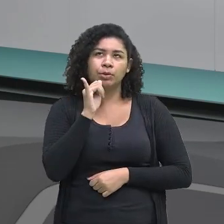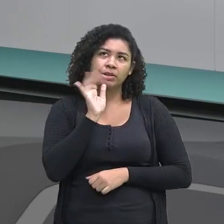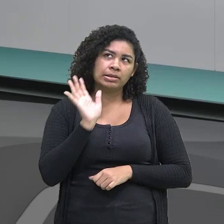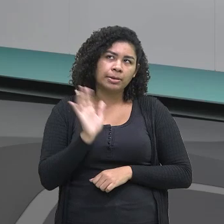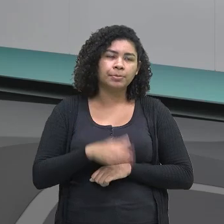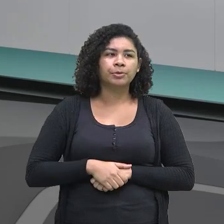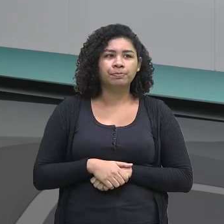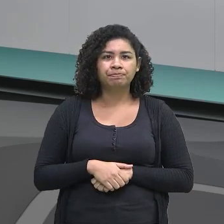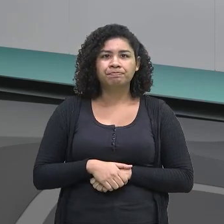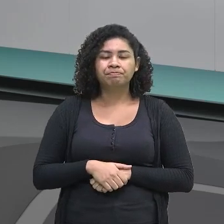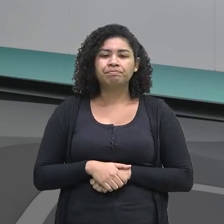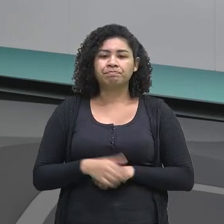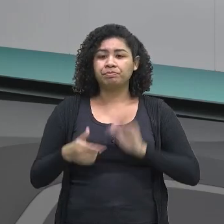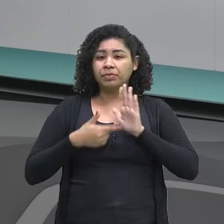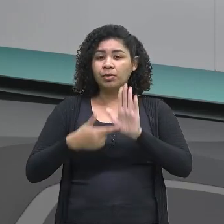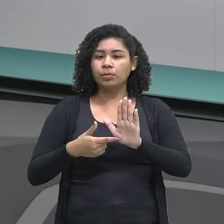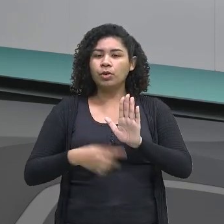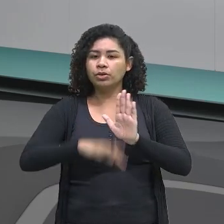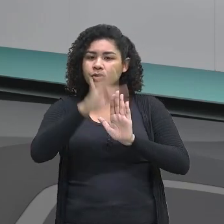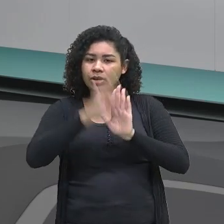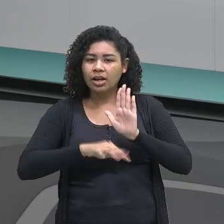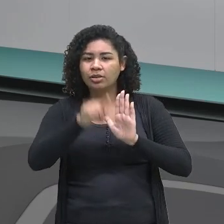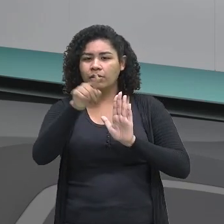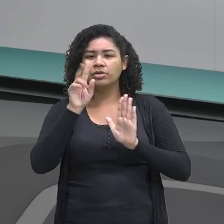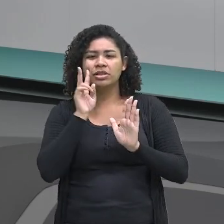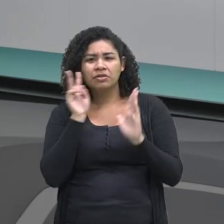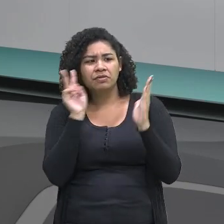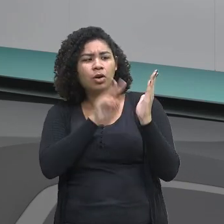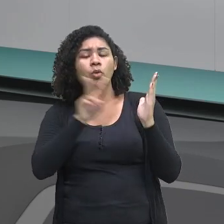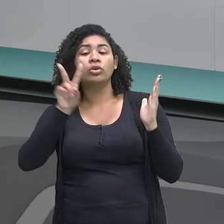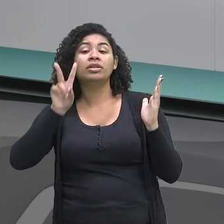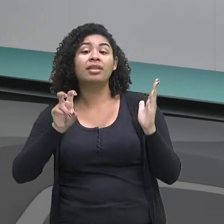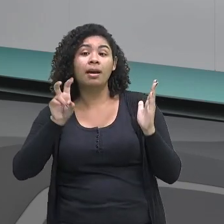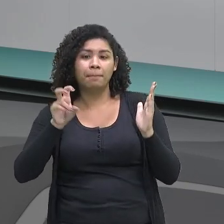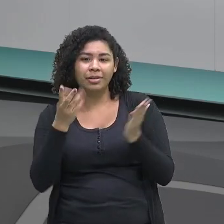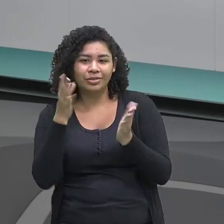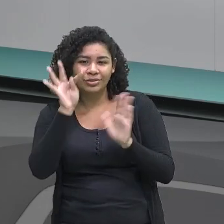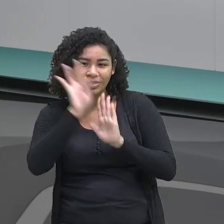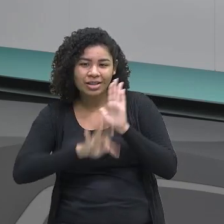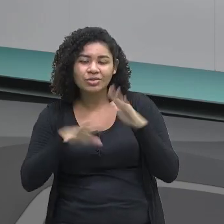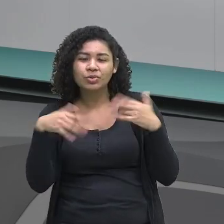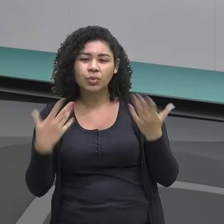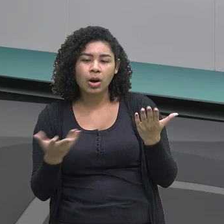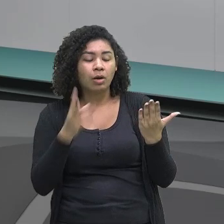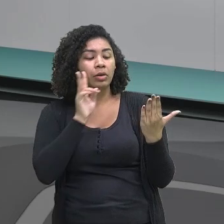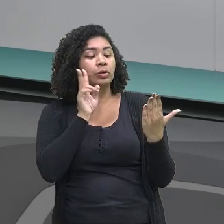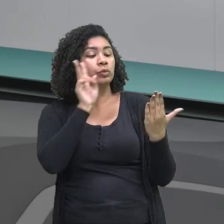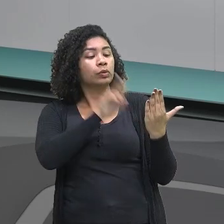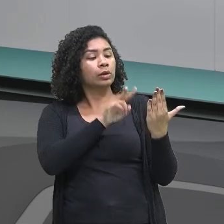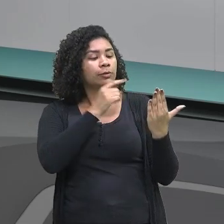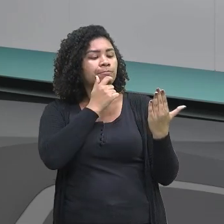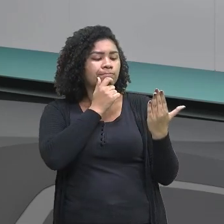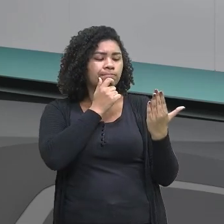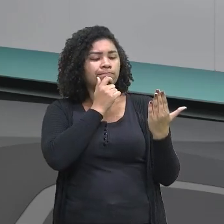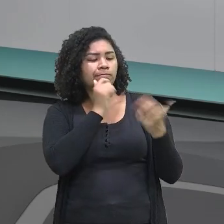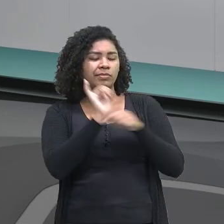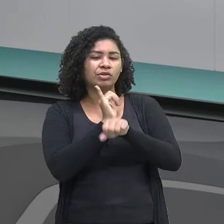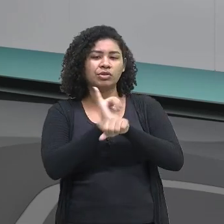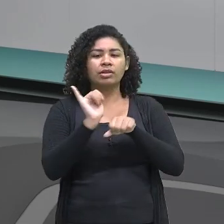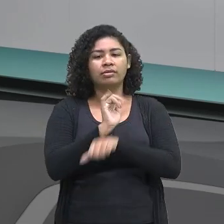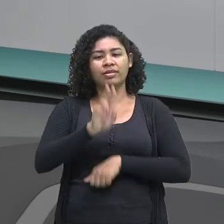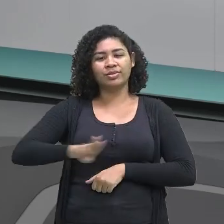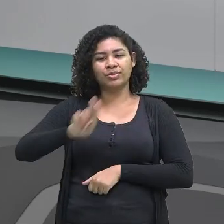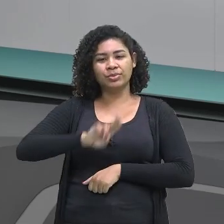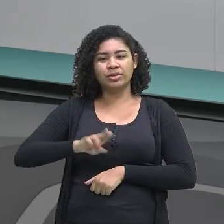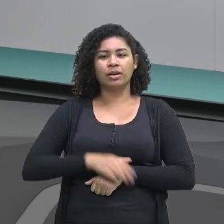gente, qual é o título do texto? Vocês vão olhar só aquela informação específica, mais uma vez usando o scanning.